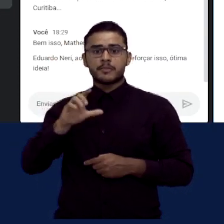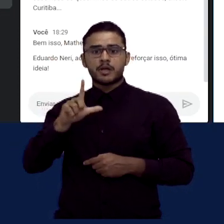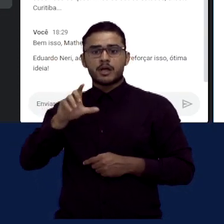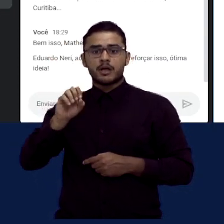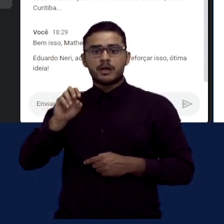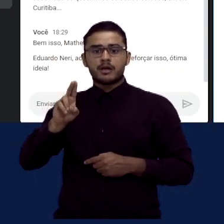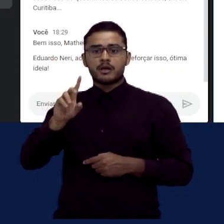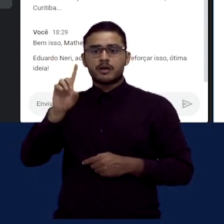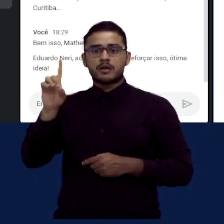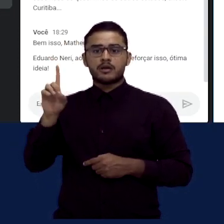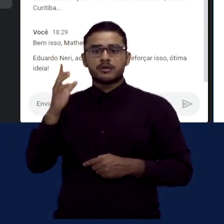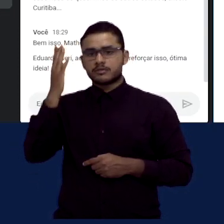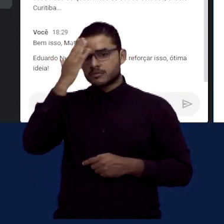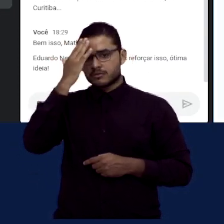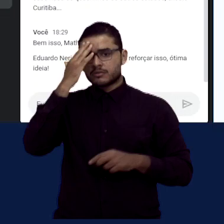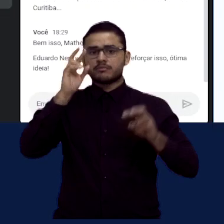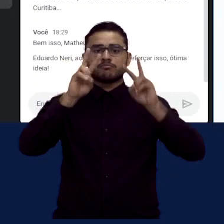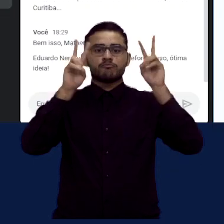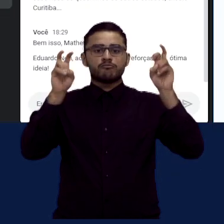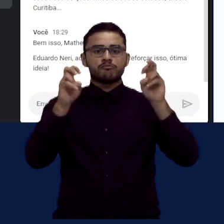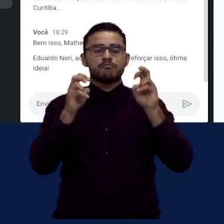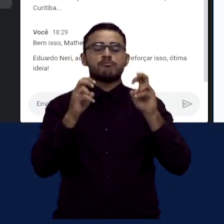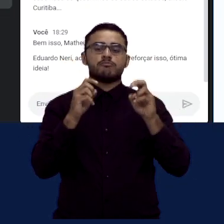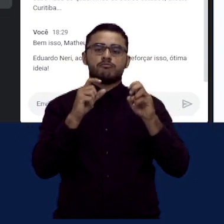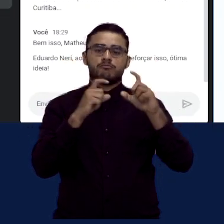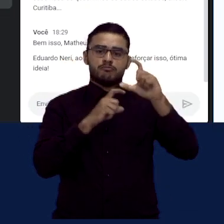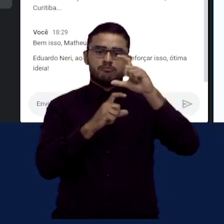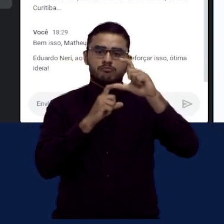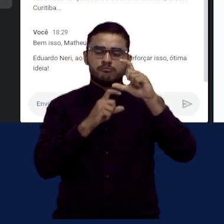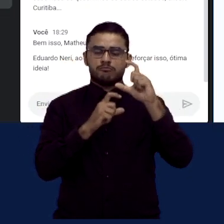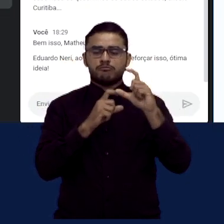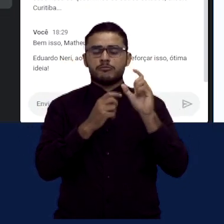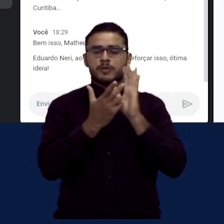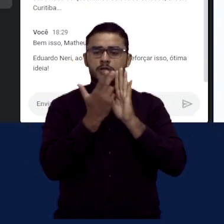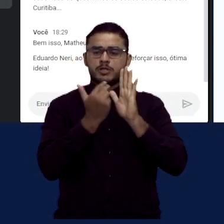que McCloud falou. Mas eu fiz uma leve mudança